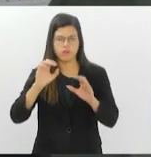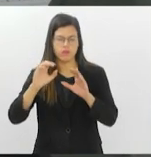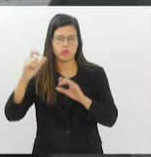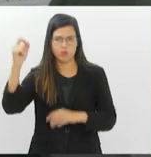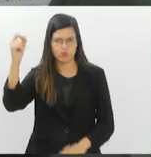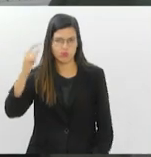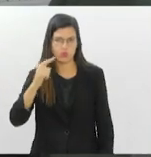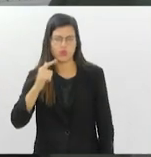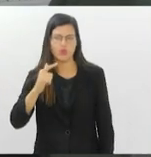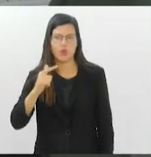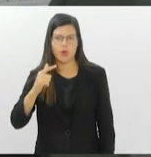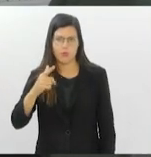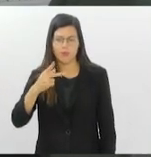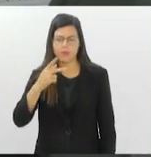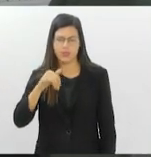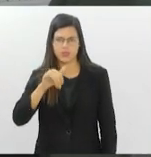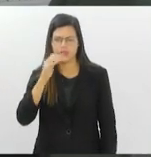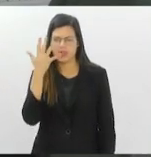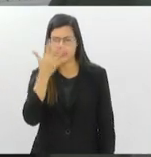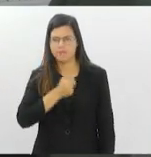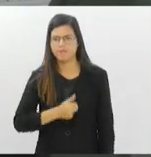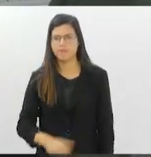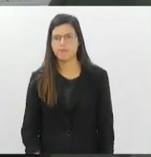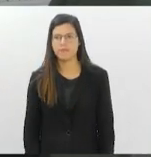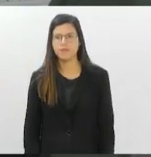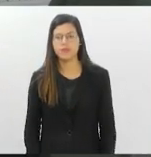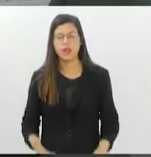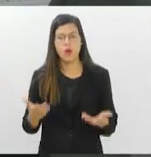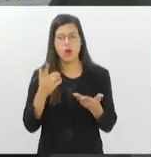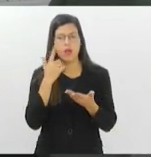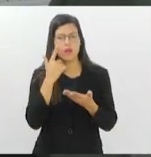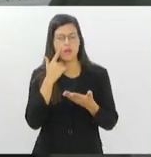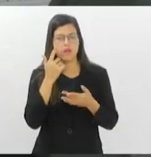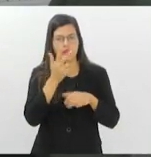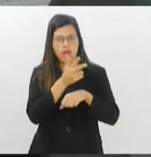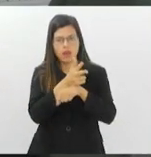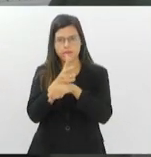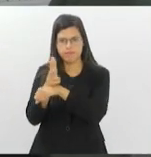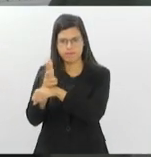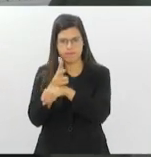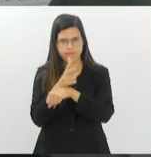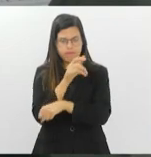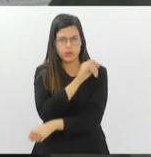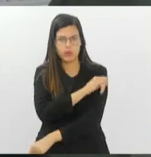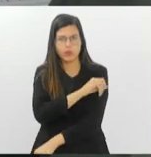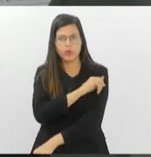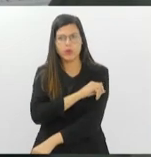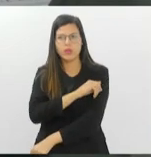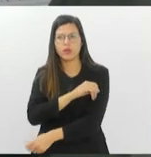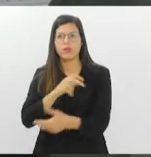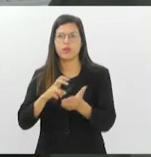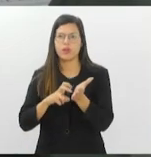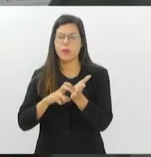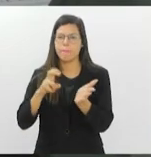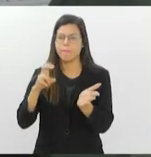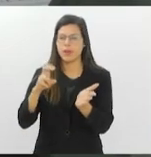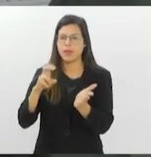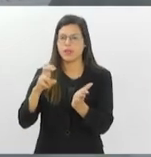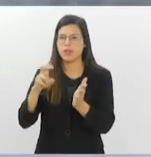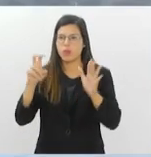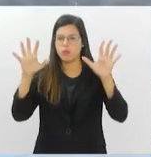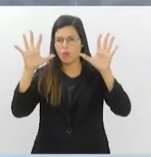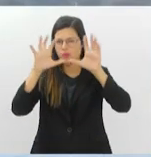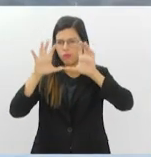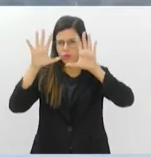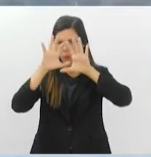ti é muito bonito agora vamos dar uma olhada nas imagens do Rio de Janeiro que Amanheceu com céu nublado com